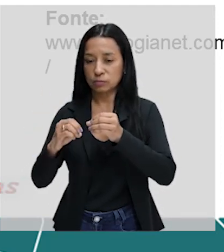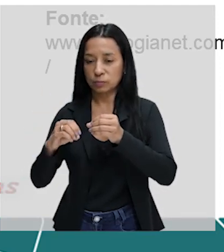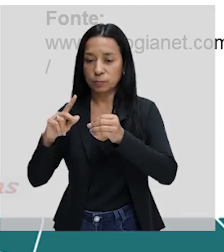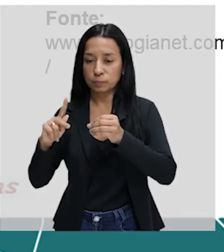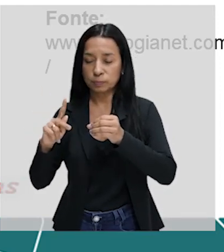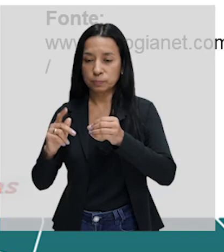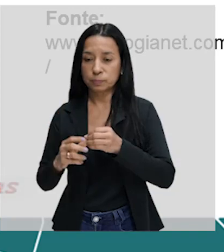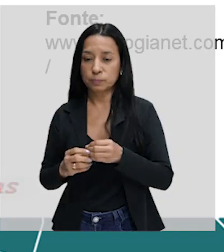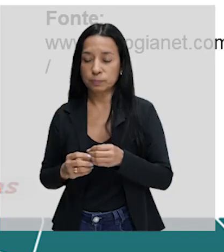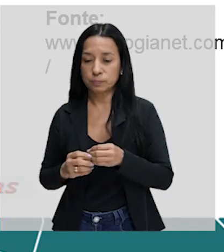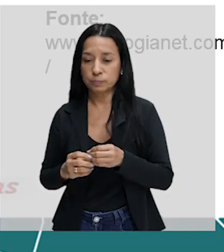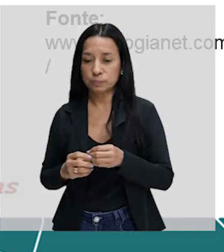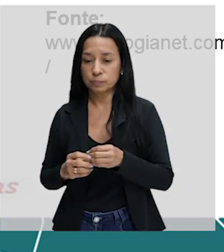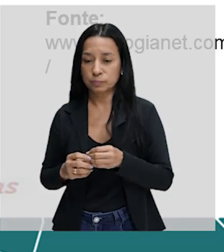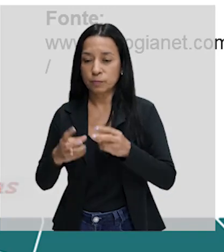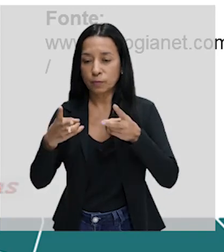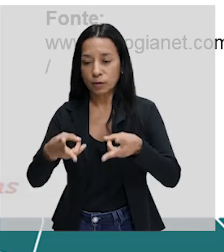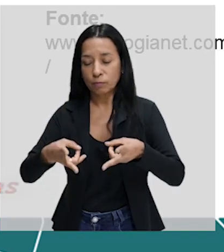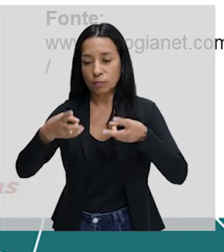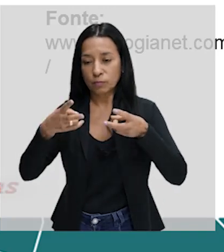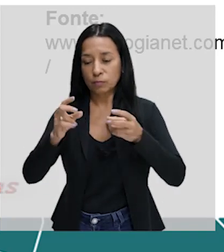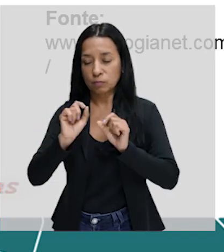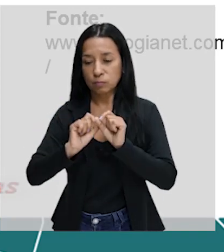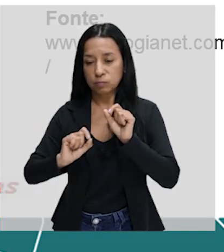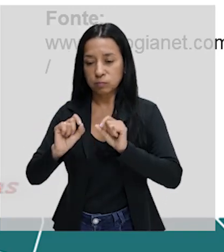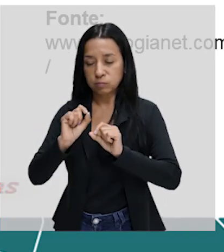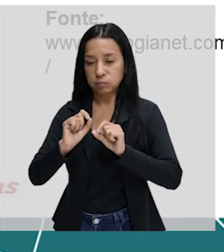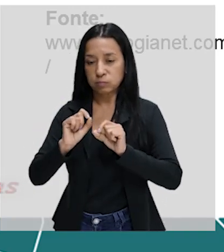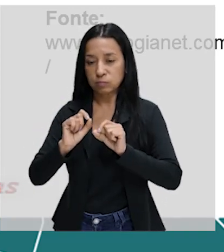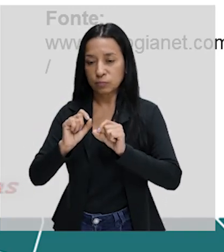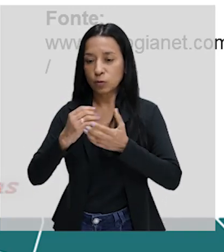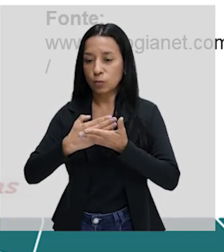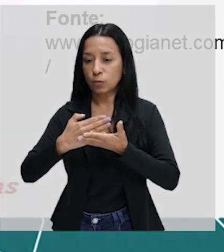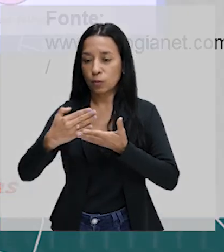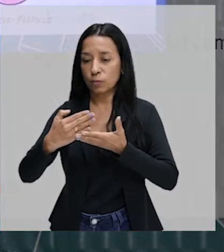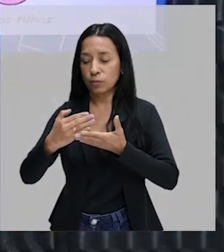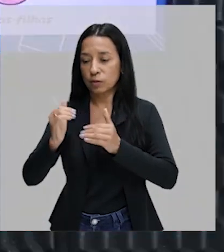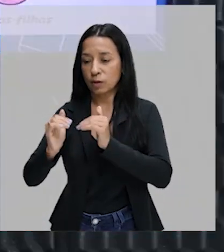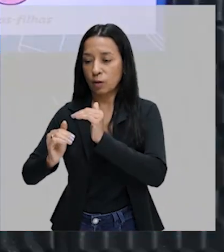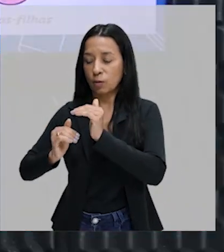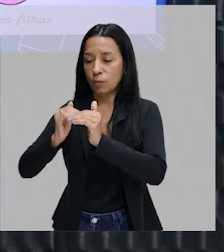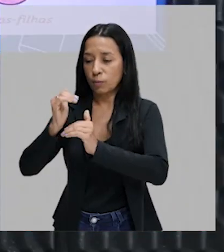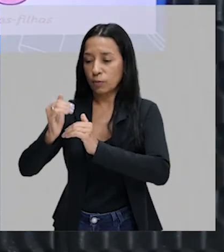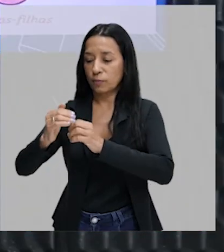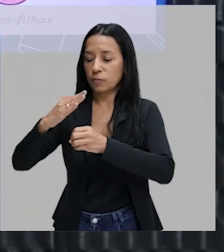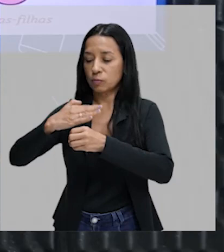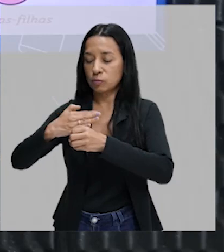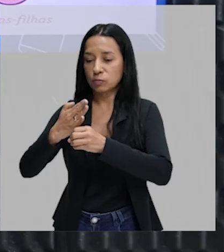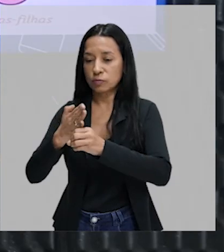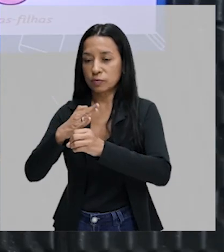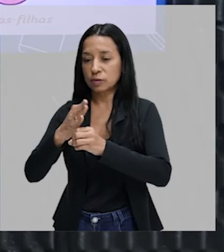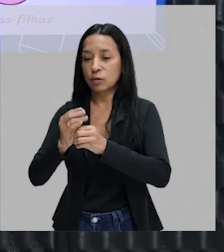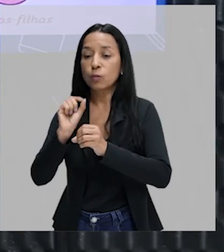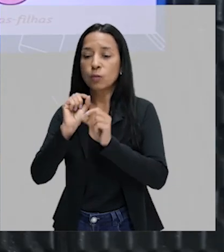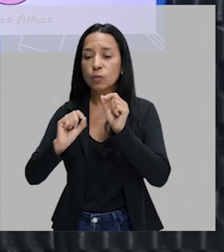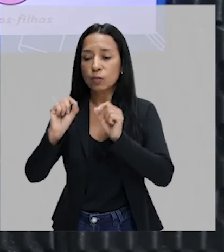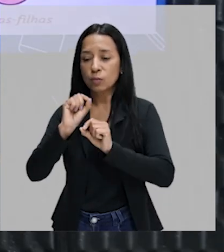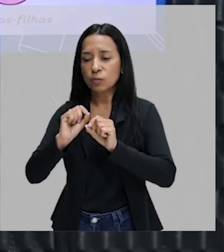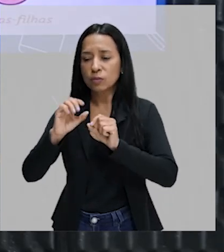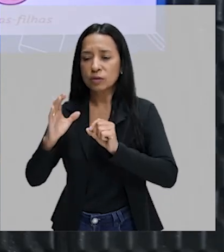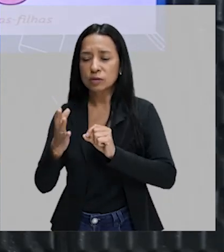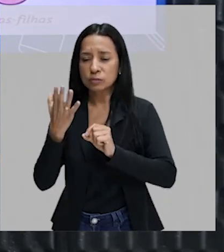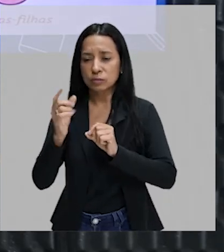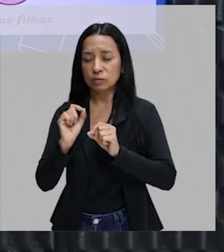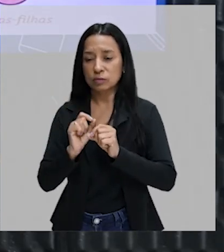ok? Percebam, pessoal, que na hora que inicia o processo de divisão celular, olha o que acontece com a membrana